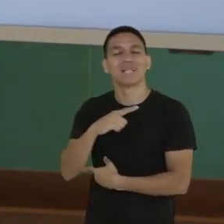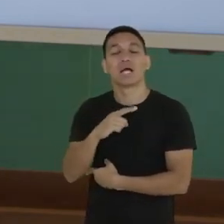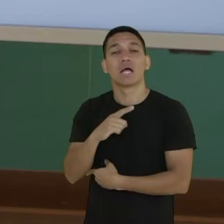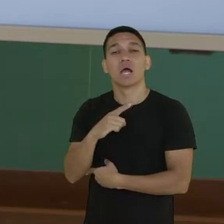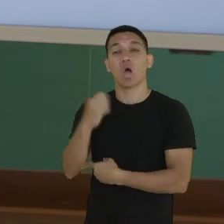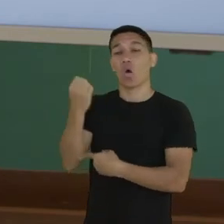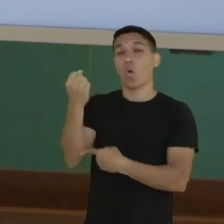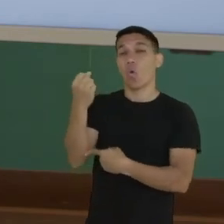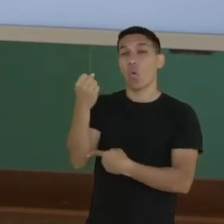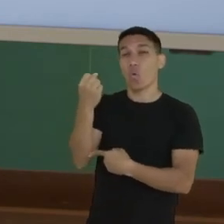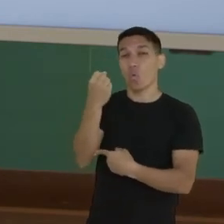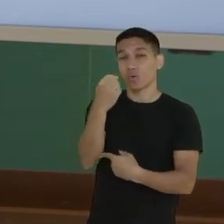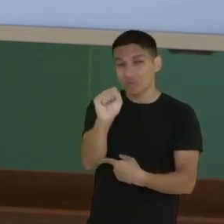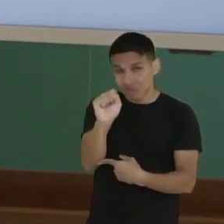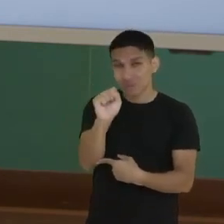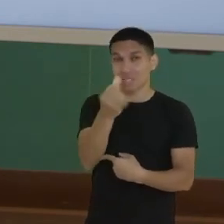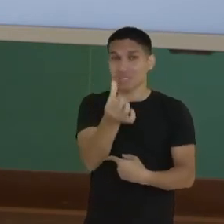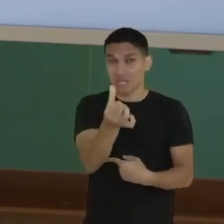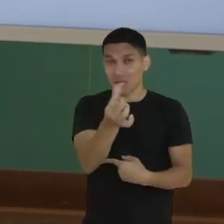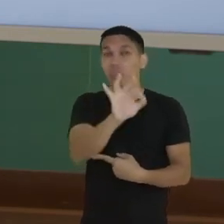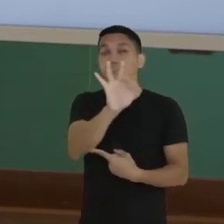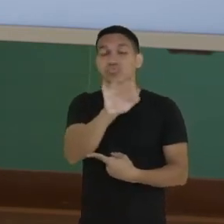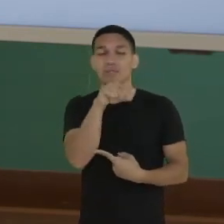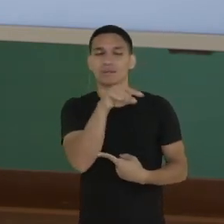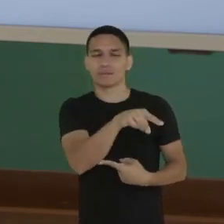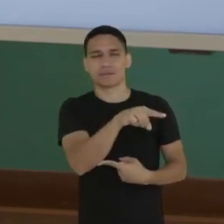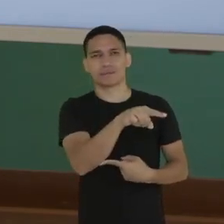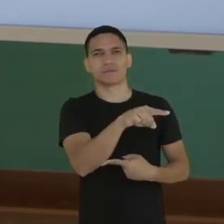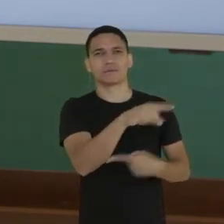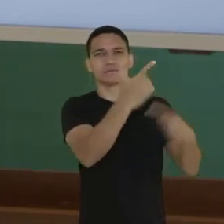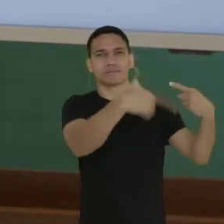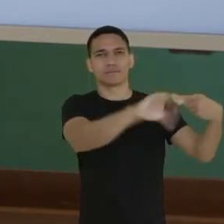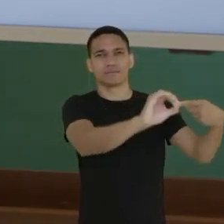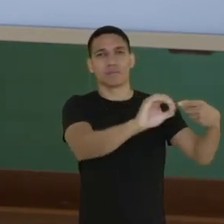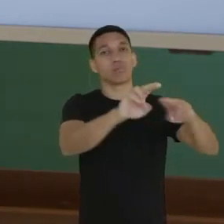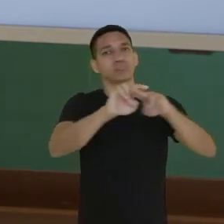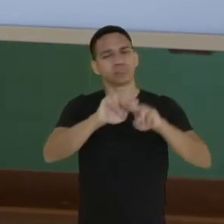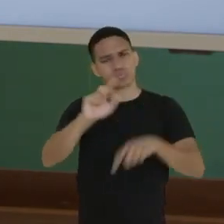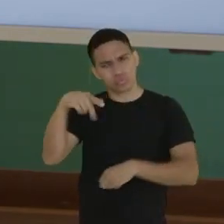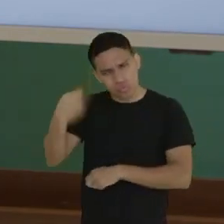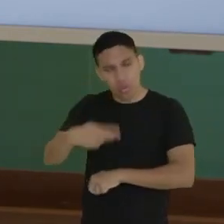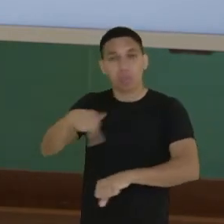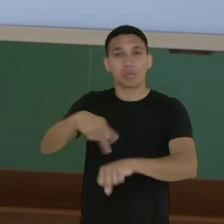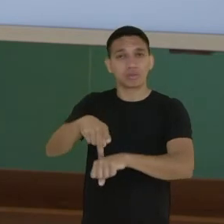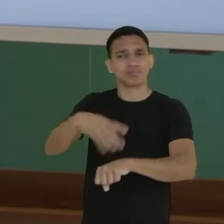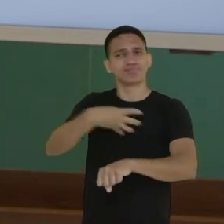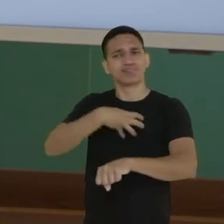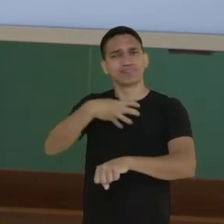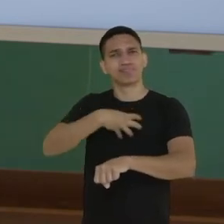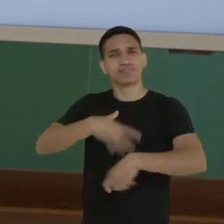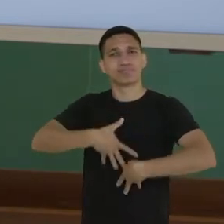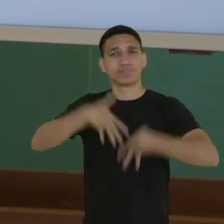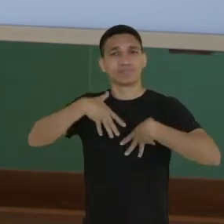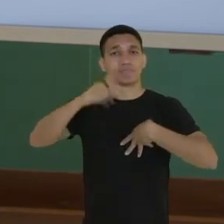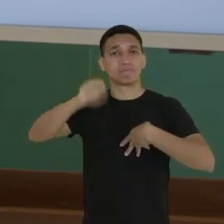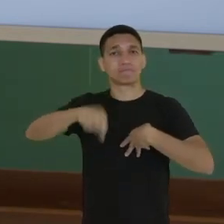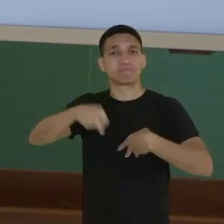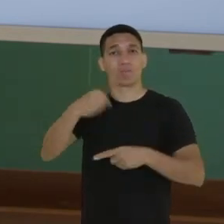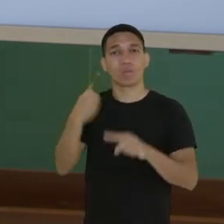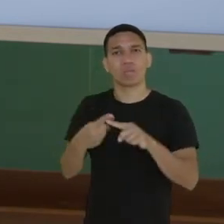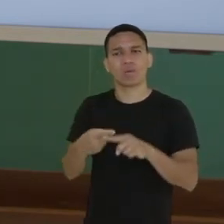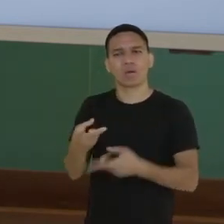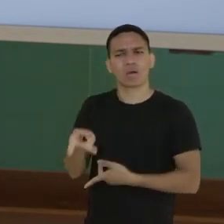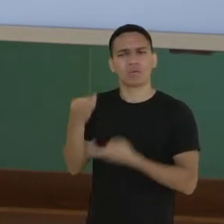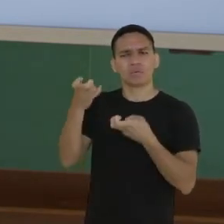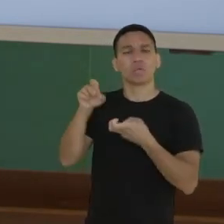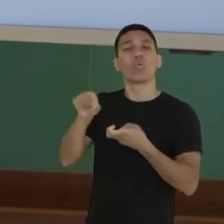dos recursos são de não renováveis. Certo? Então, nós podemos sim se orgulhar desse resultado aqui. Veja que o mundo está apenas